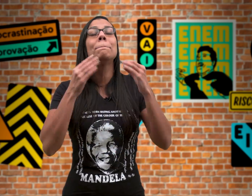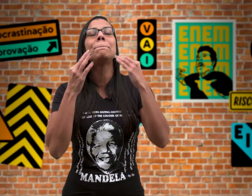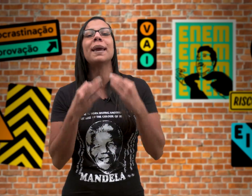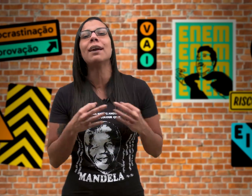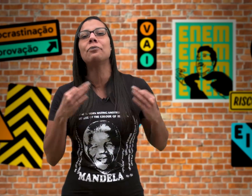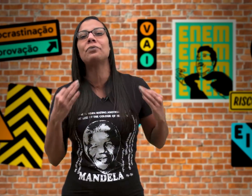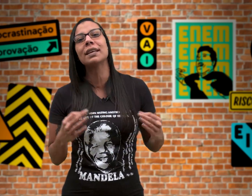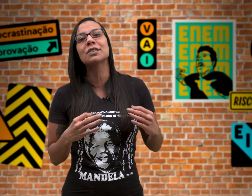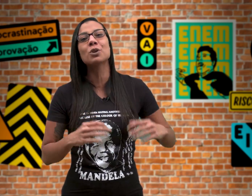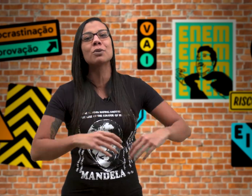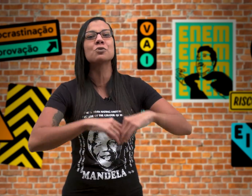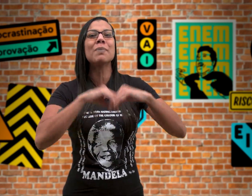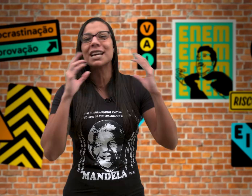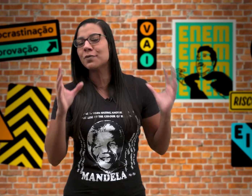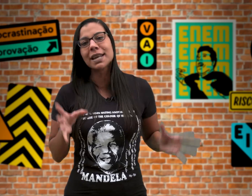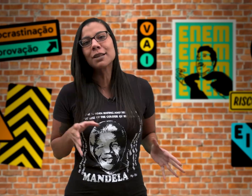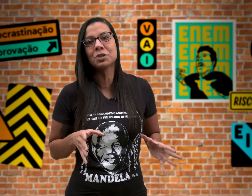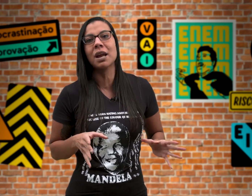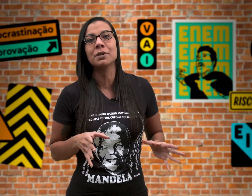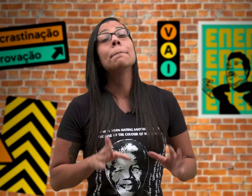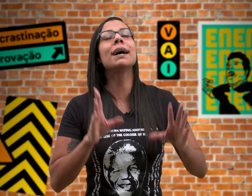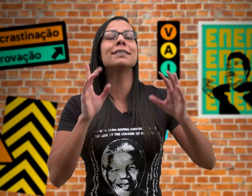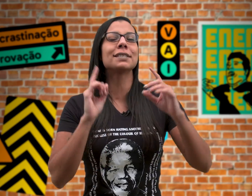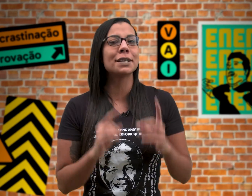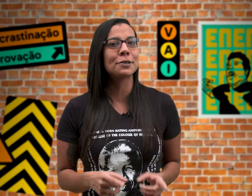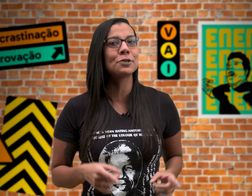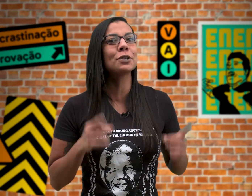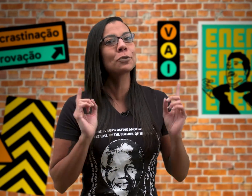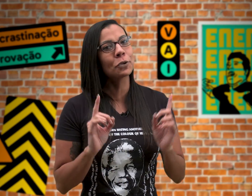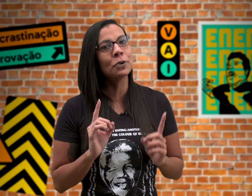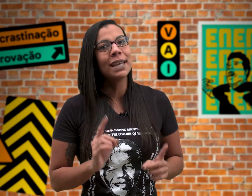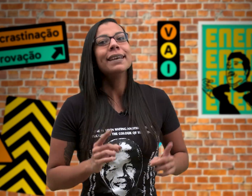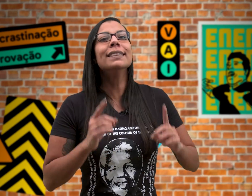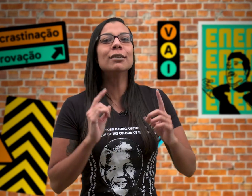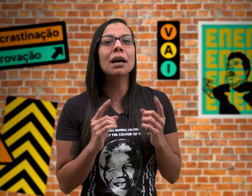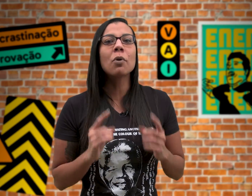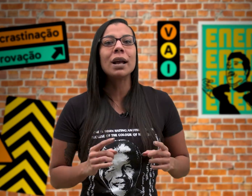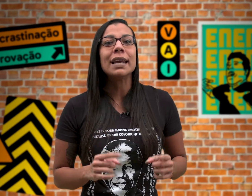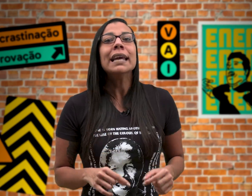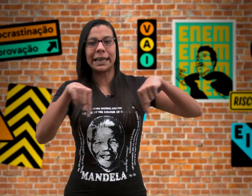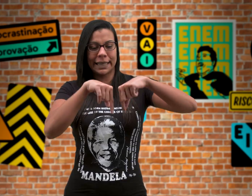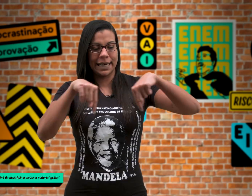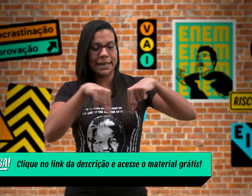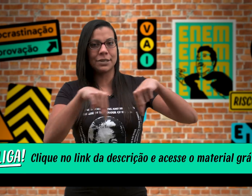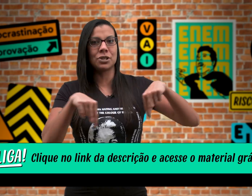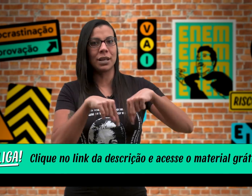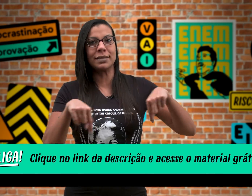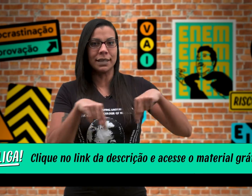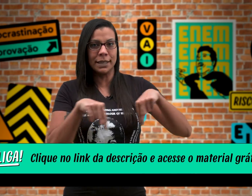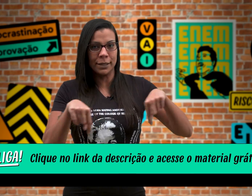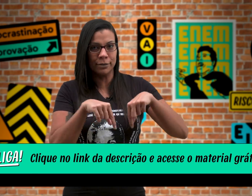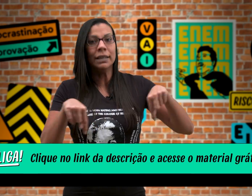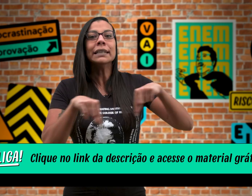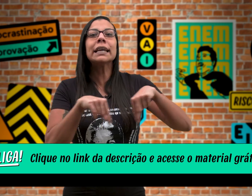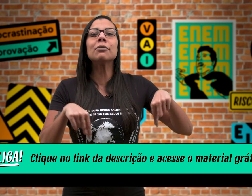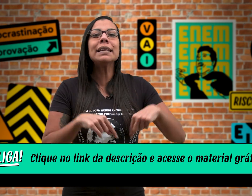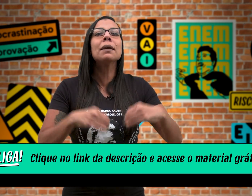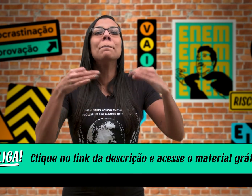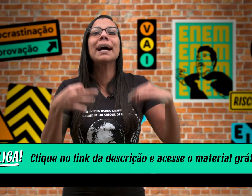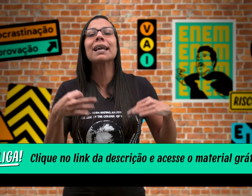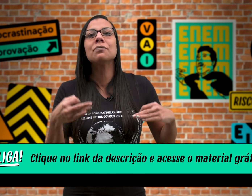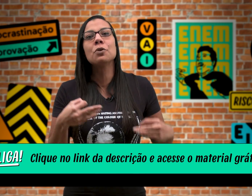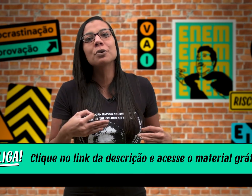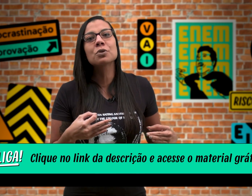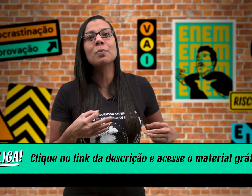redação perfeita sobre os mais variados temas. Mas antes de tudo, não dá mole. Aqui na descrição tem um